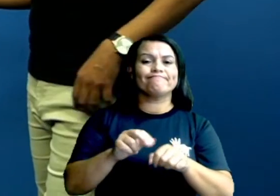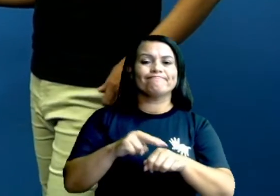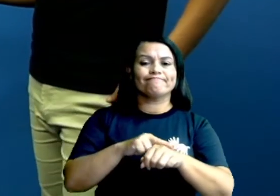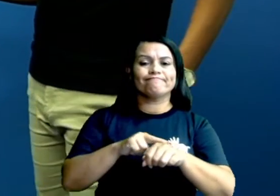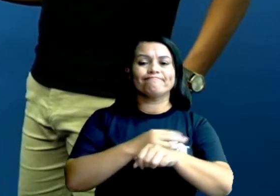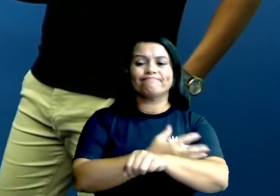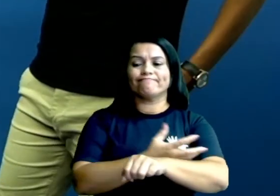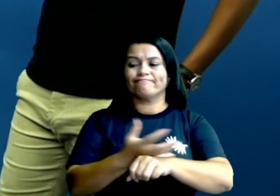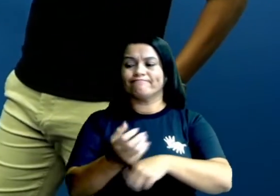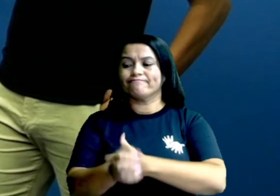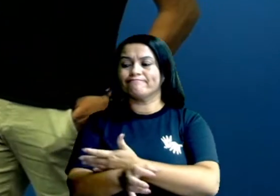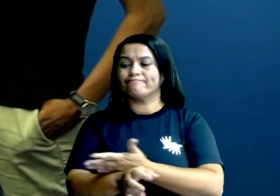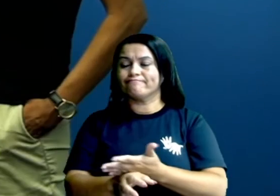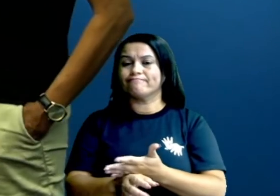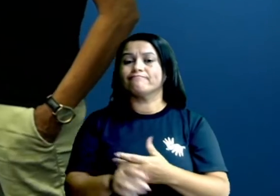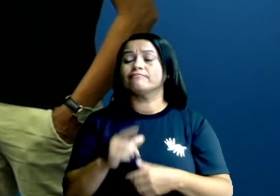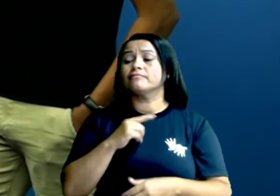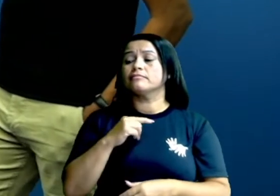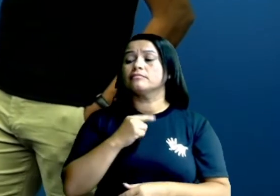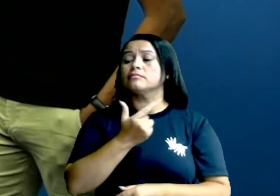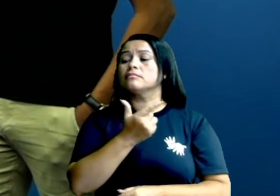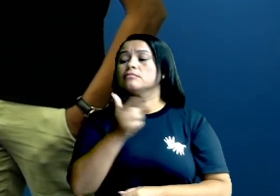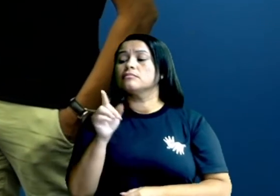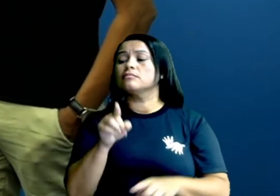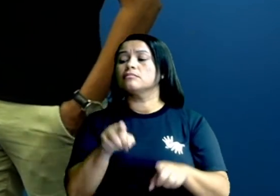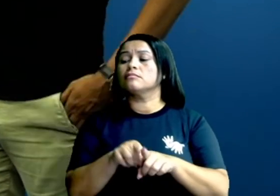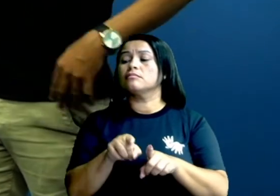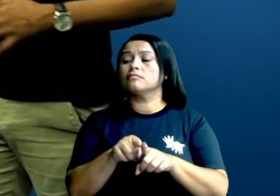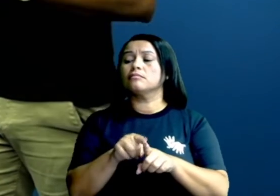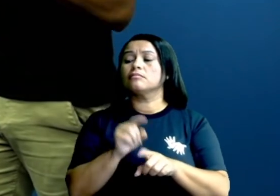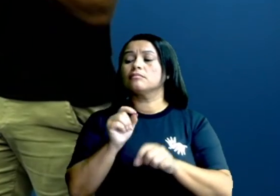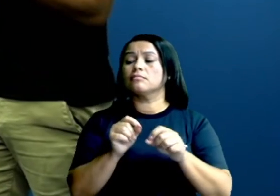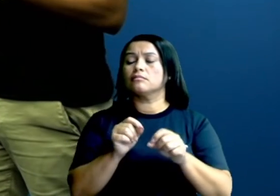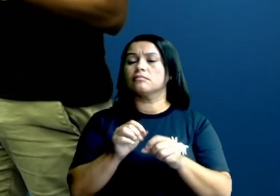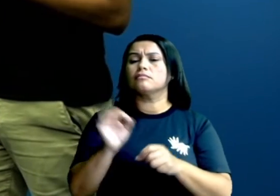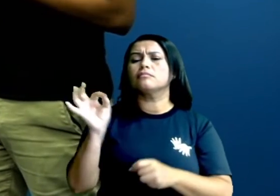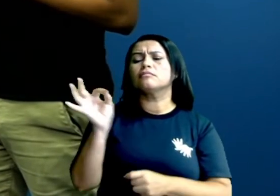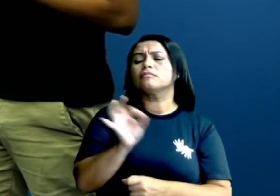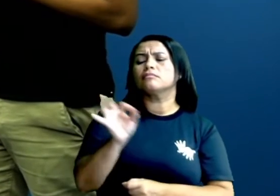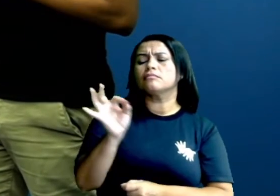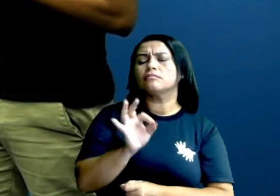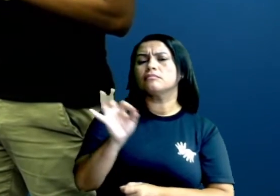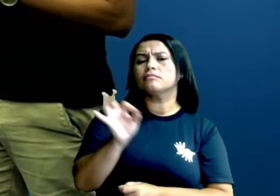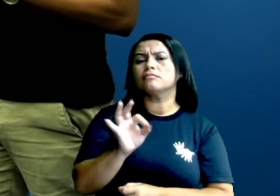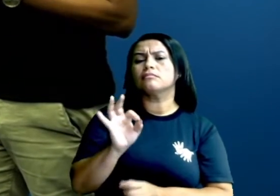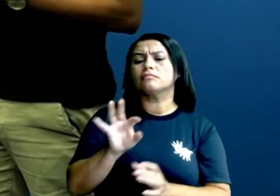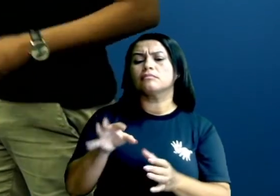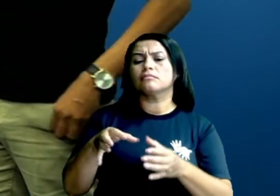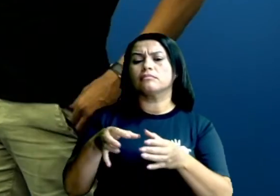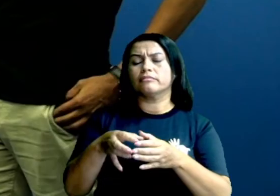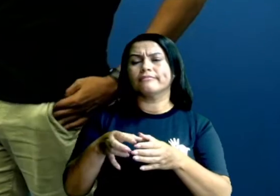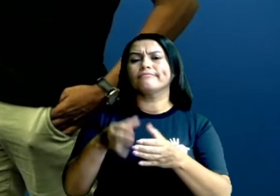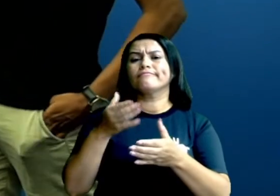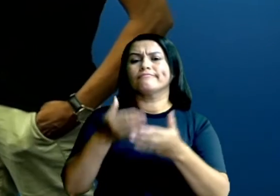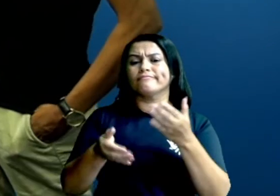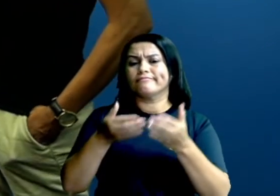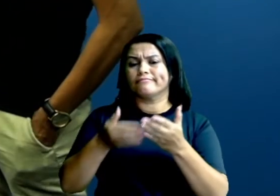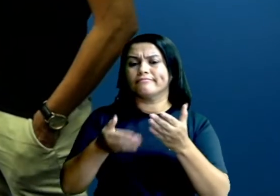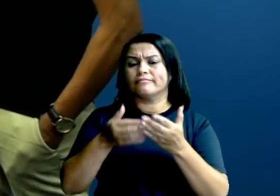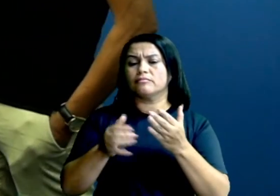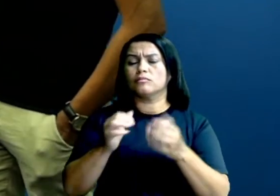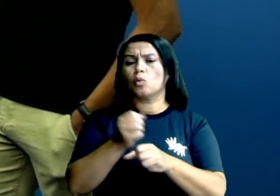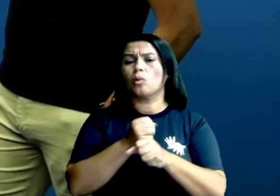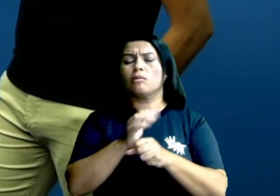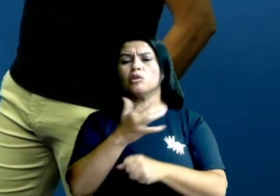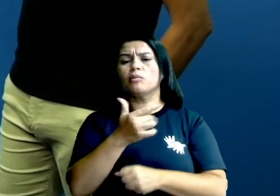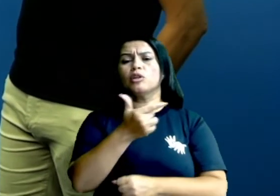vegetação. E aqui, um outro dado que mostra aí os percentuais de cobertura vegetal nativa que foram perdidas, né, entre